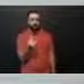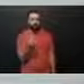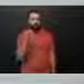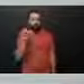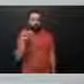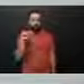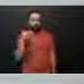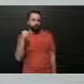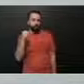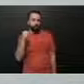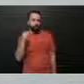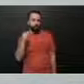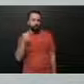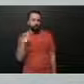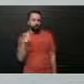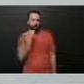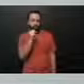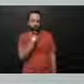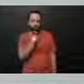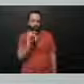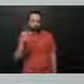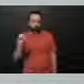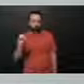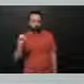6, 8,